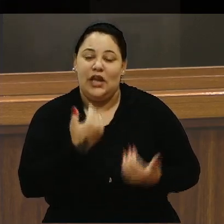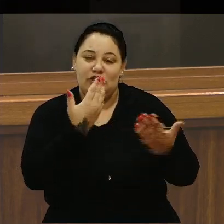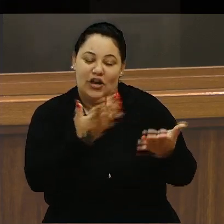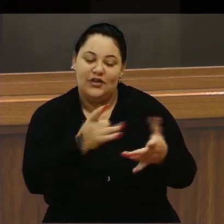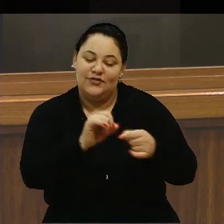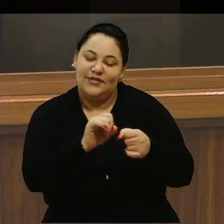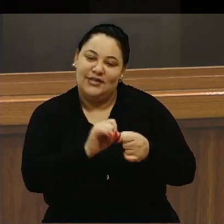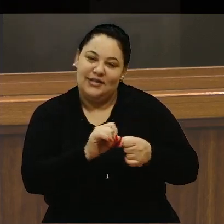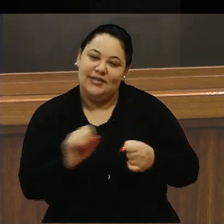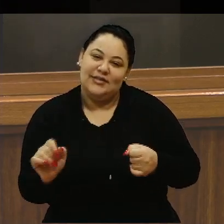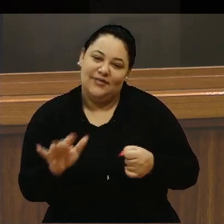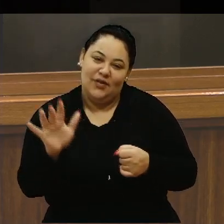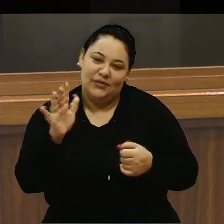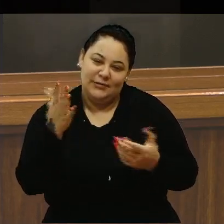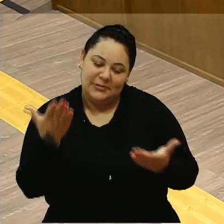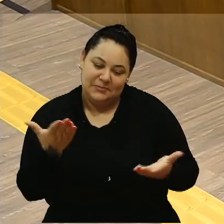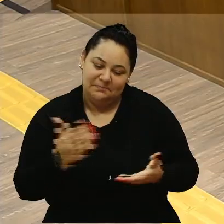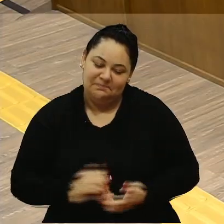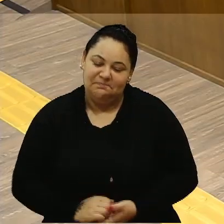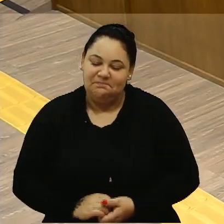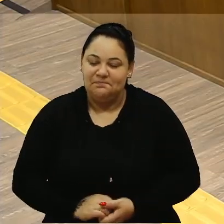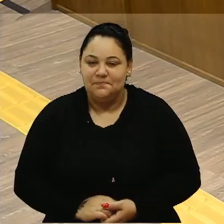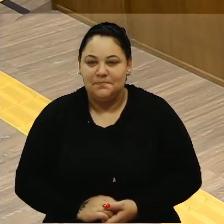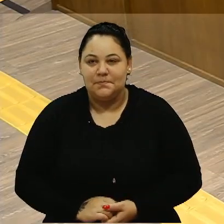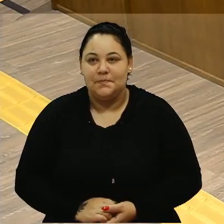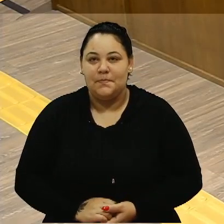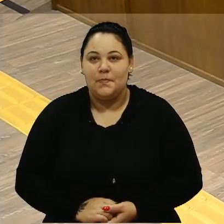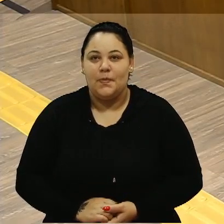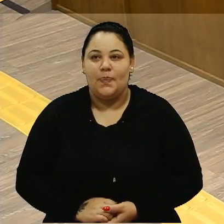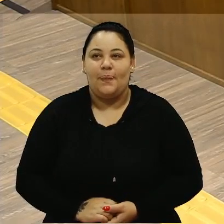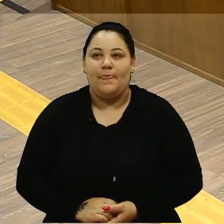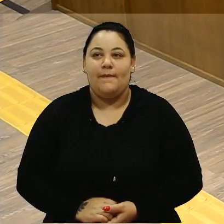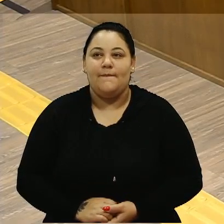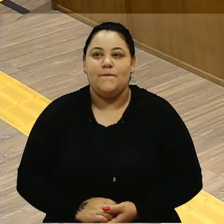essa ressalva aqui. Obrigada. Obrigado, vereadora Rose.